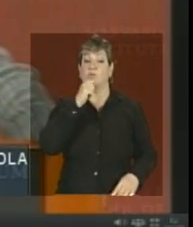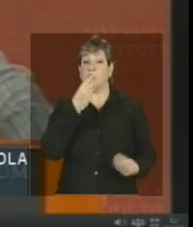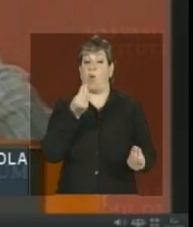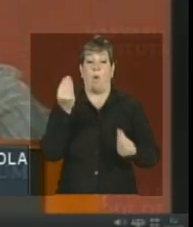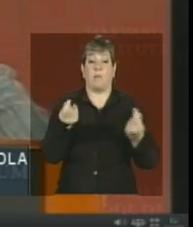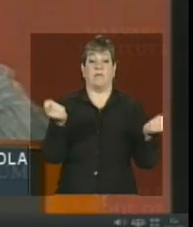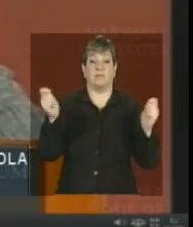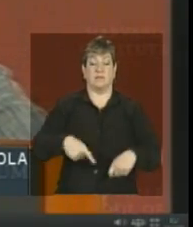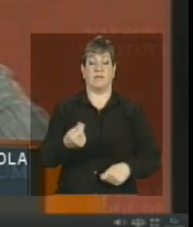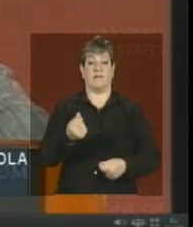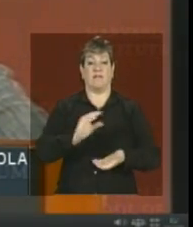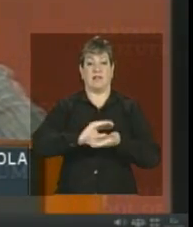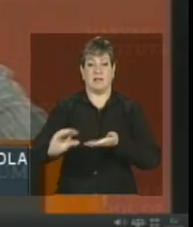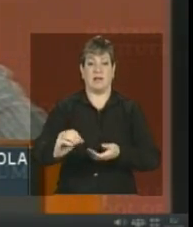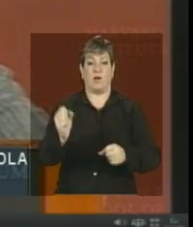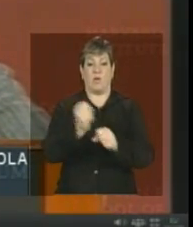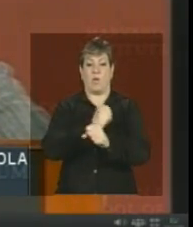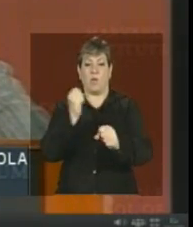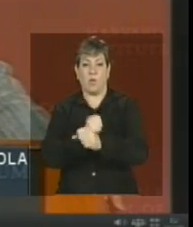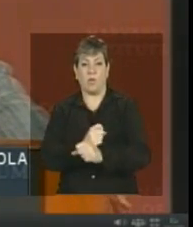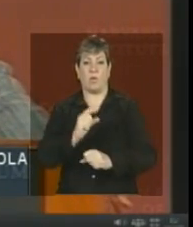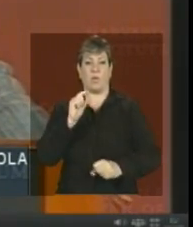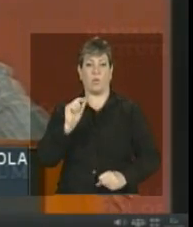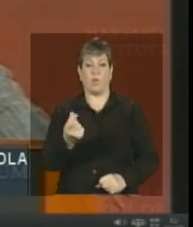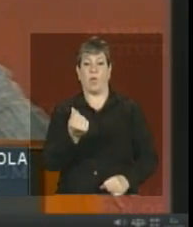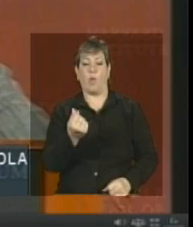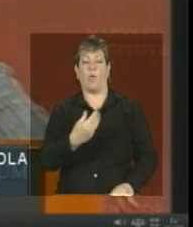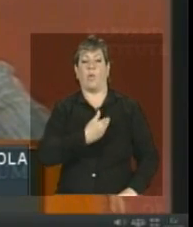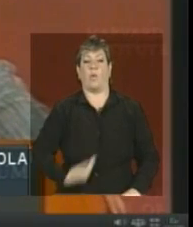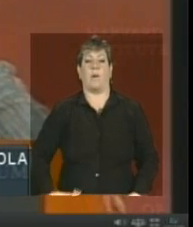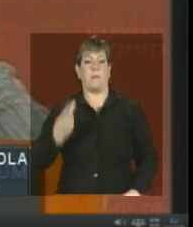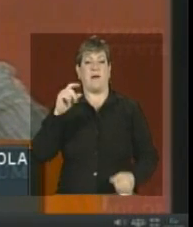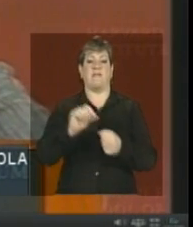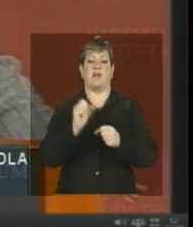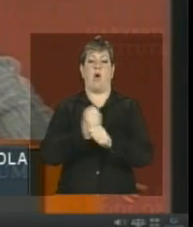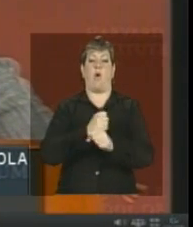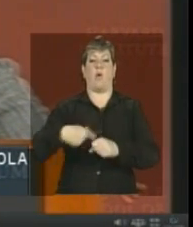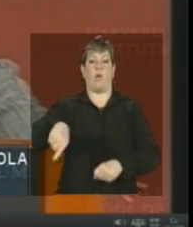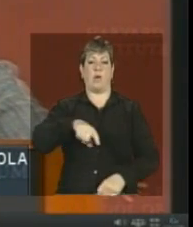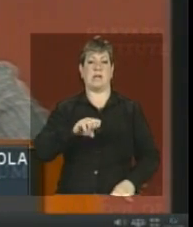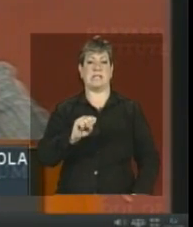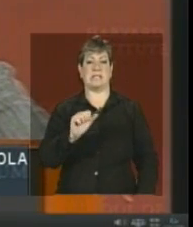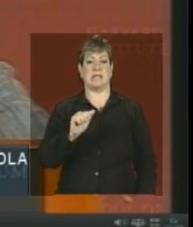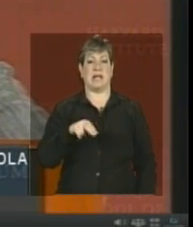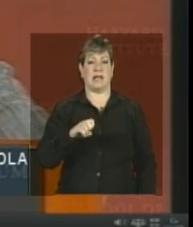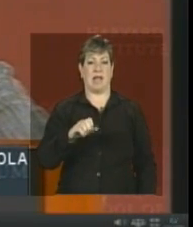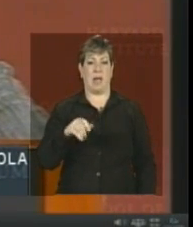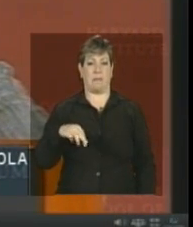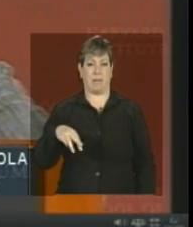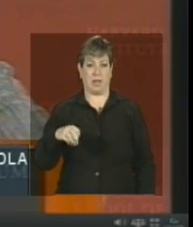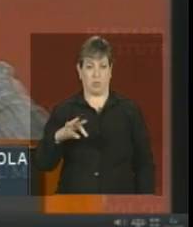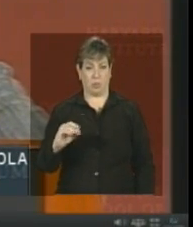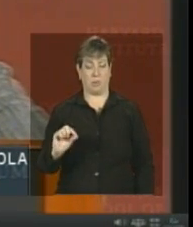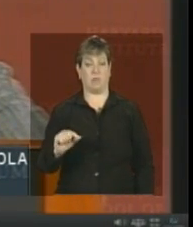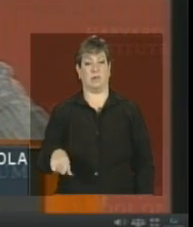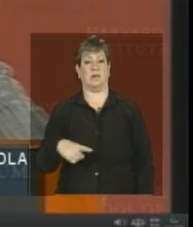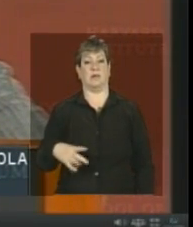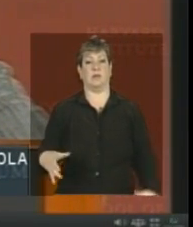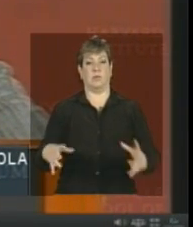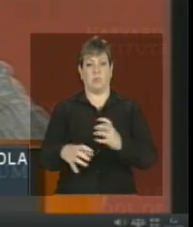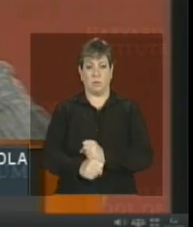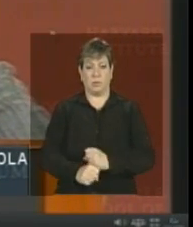tampouco de usar recursos públicos para fazê-lo. Durante muito tempo, programa habitacional